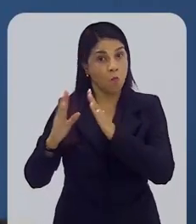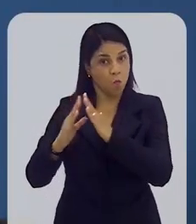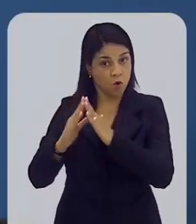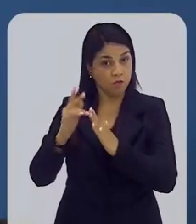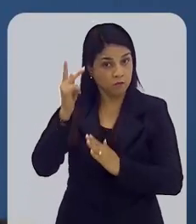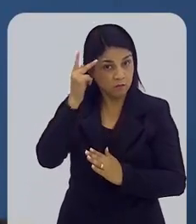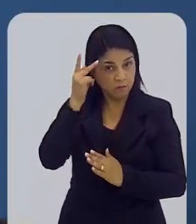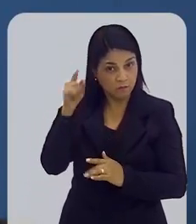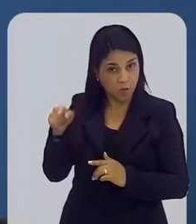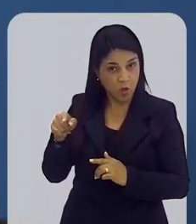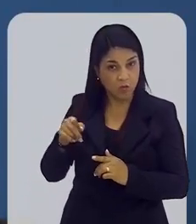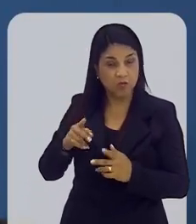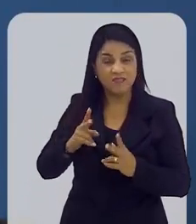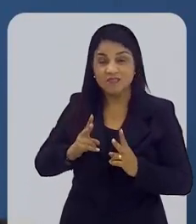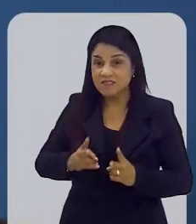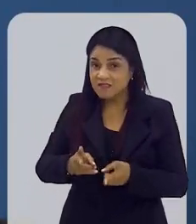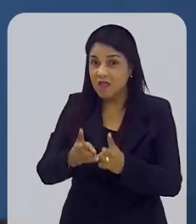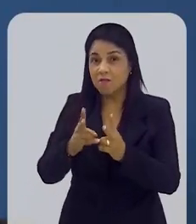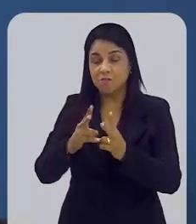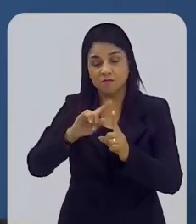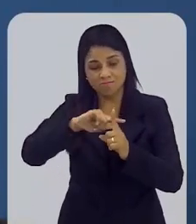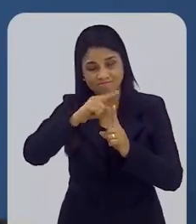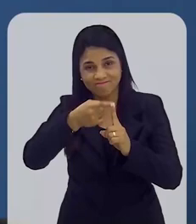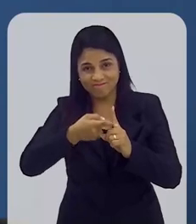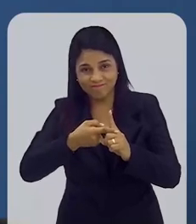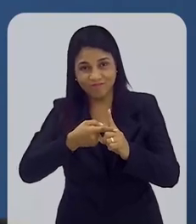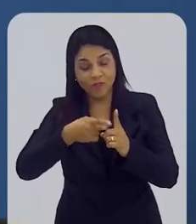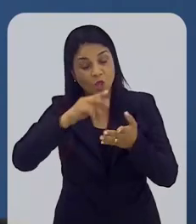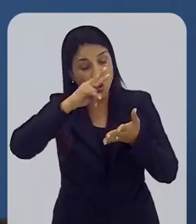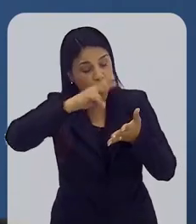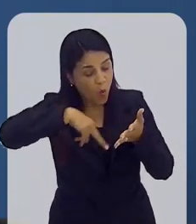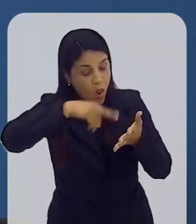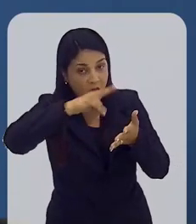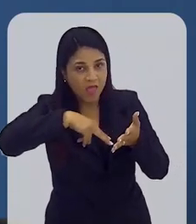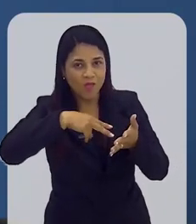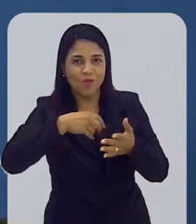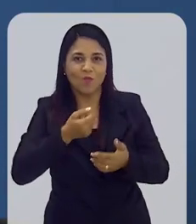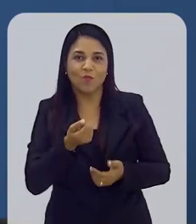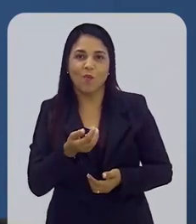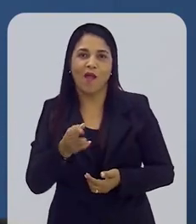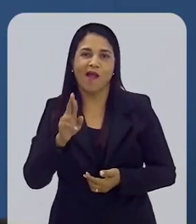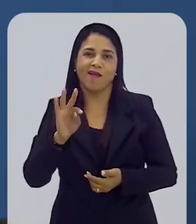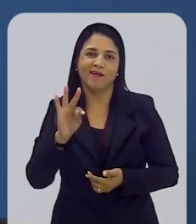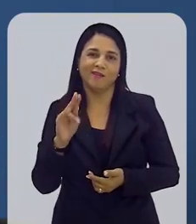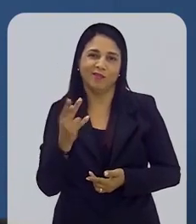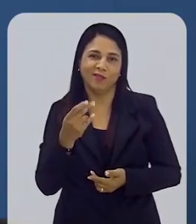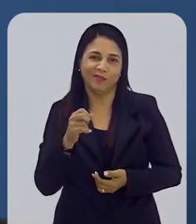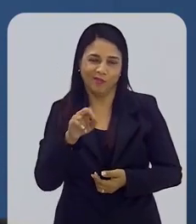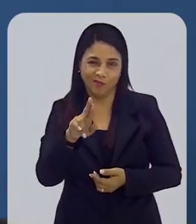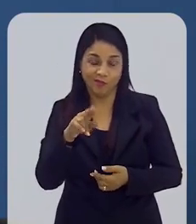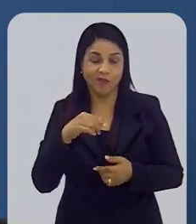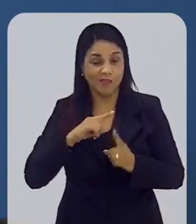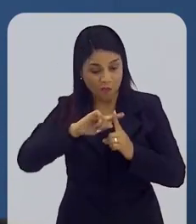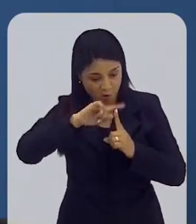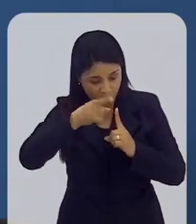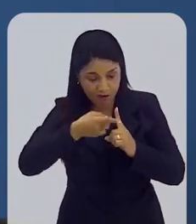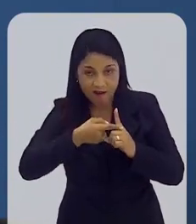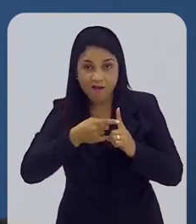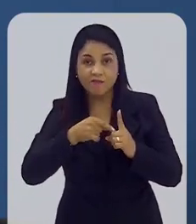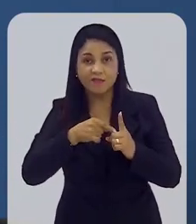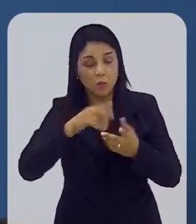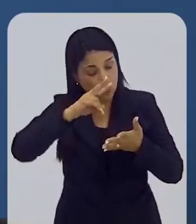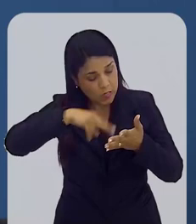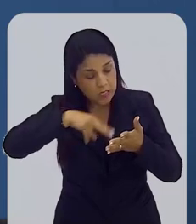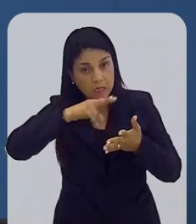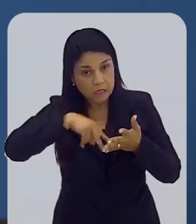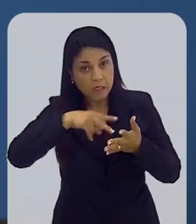São Paulo, eu nunca deixei de fazer. Desde o ventre, todas as noites eu leio pro Arthur. Assim, quando ele estava no ventre, eu já lia para ele.